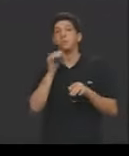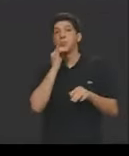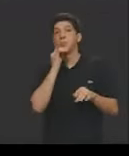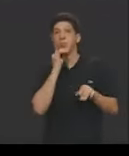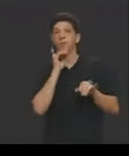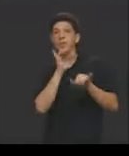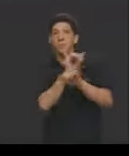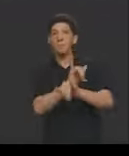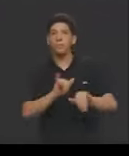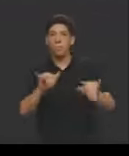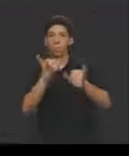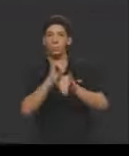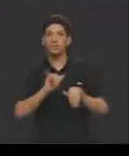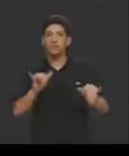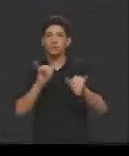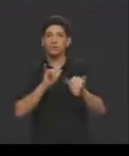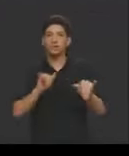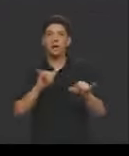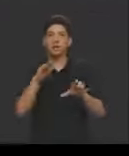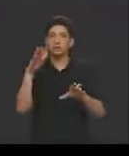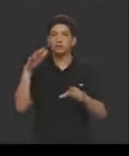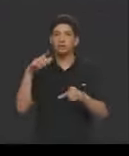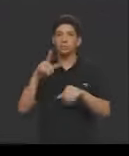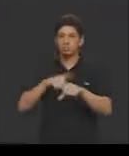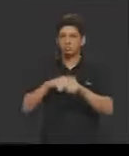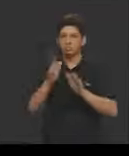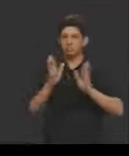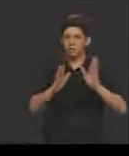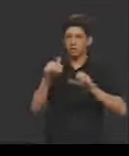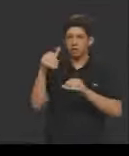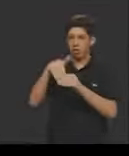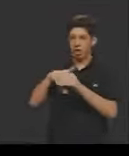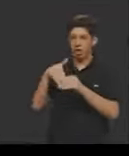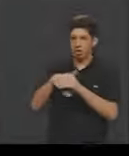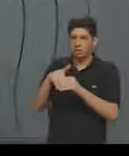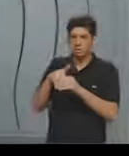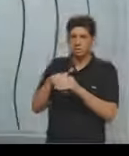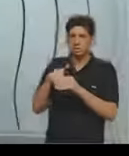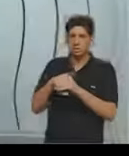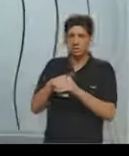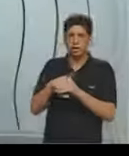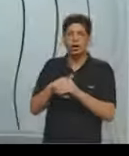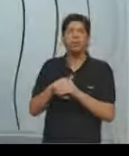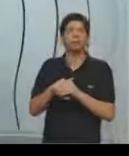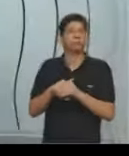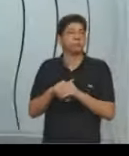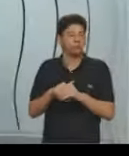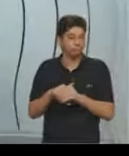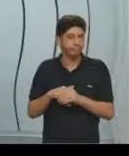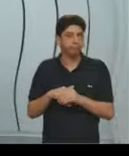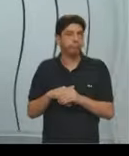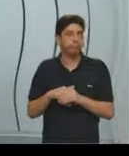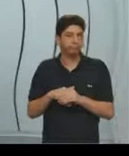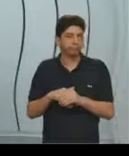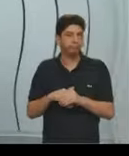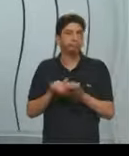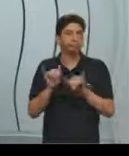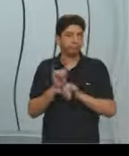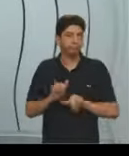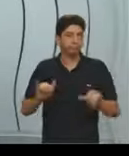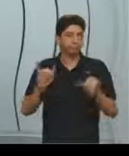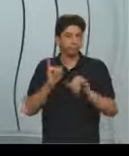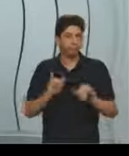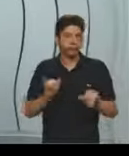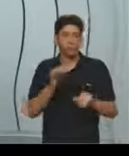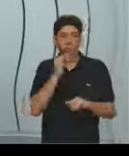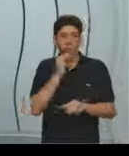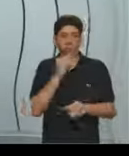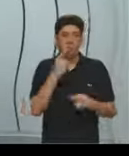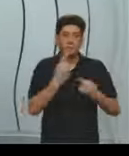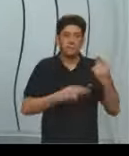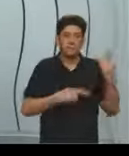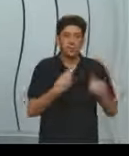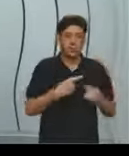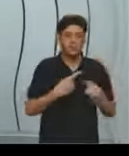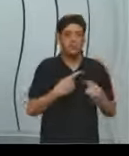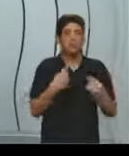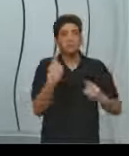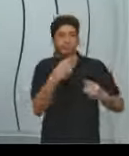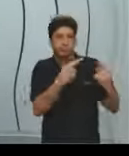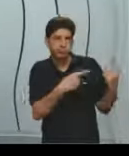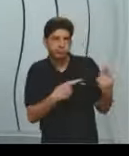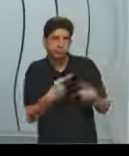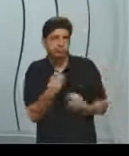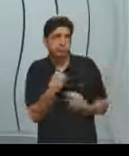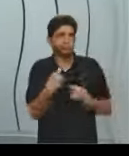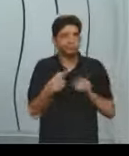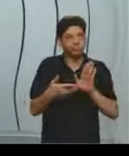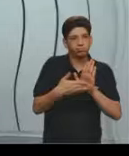de trás eleições geralmente têm isso muito forte né que a gente pega e tenta criar em vez a gente dentro do processo político a gente vai discutir ideias